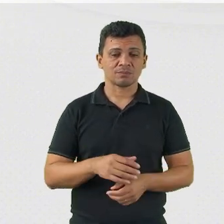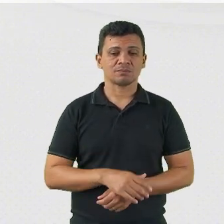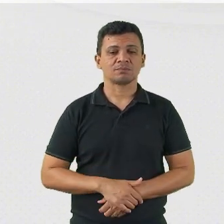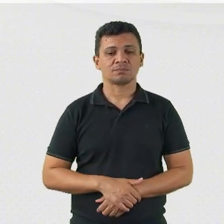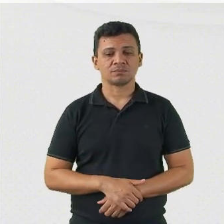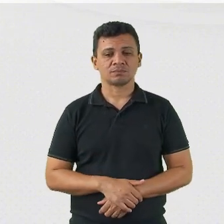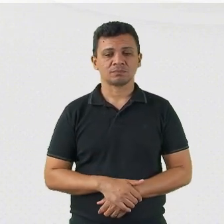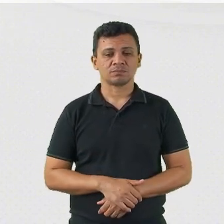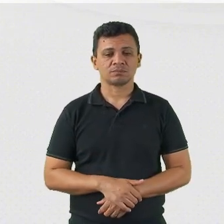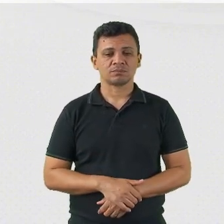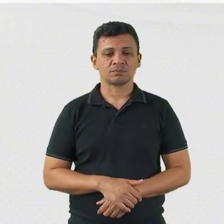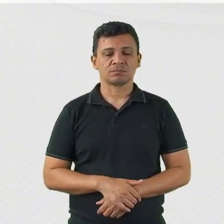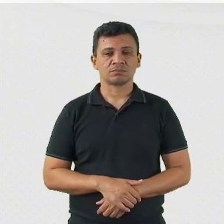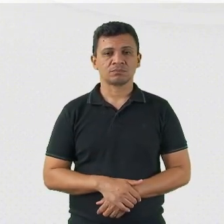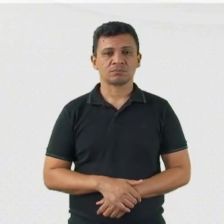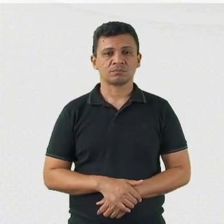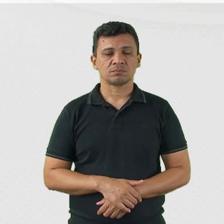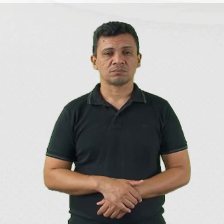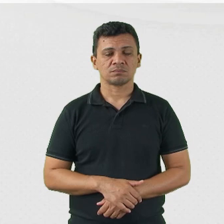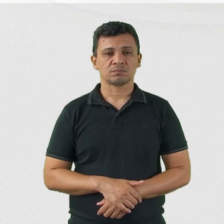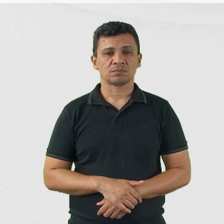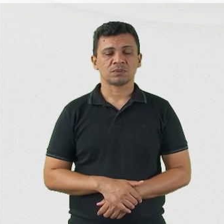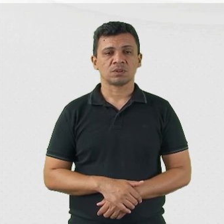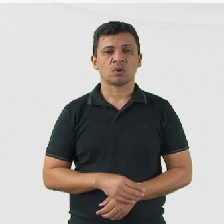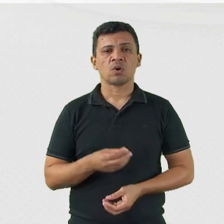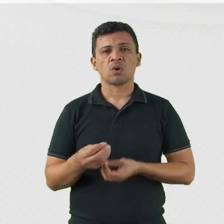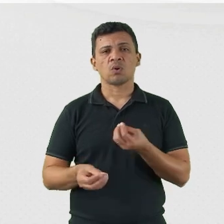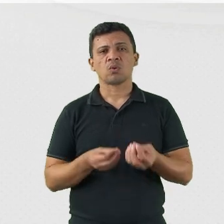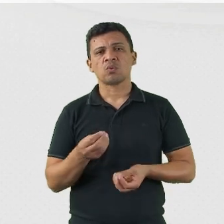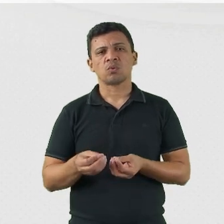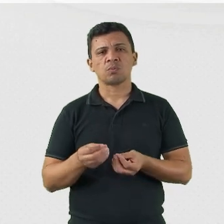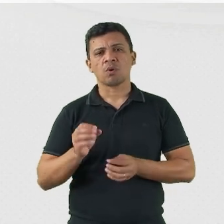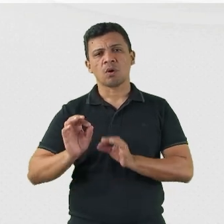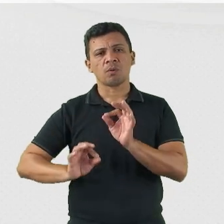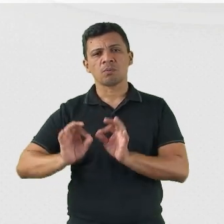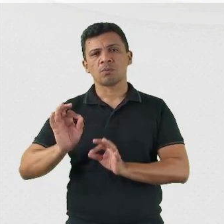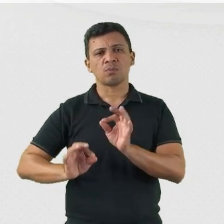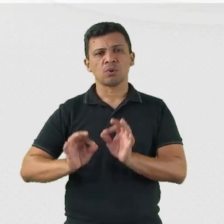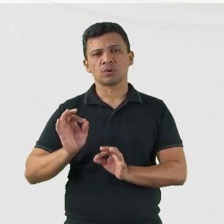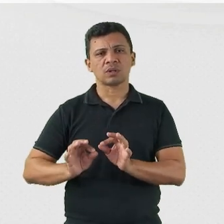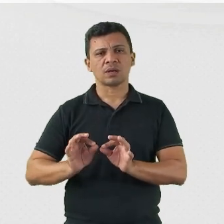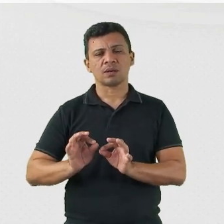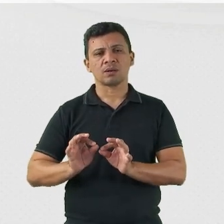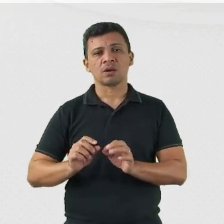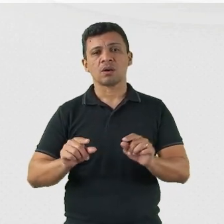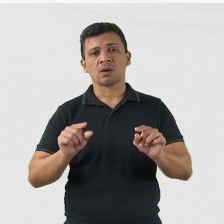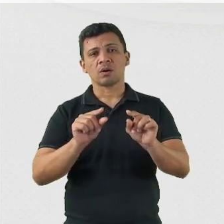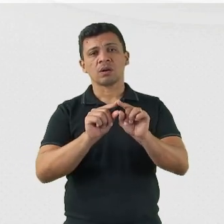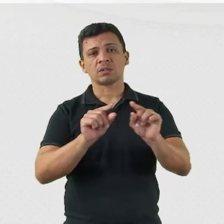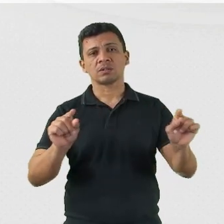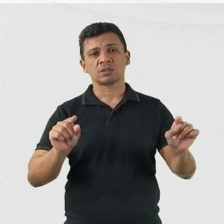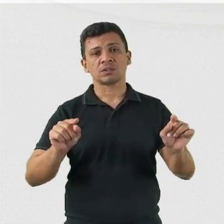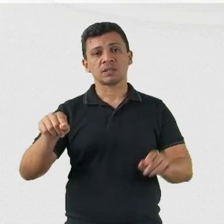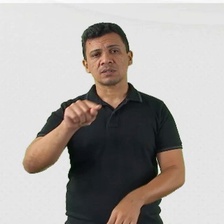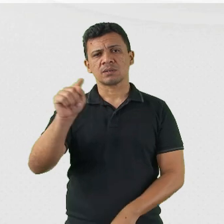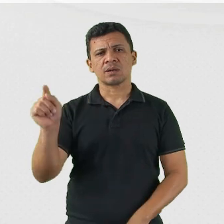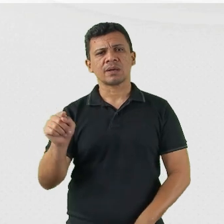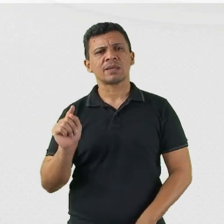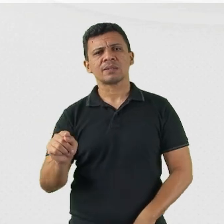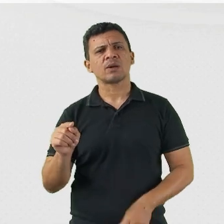e structure of questions, como que a gente monta uma sentença